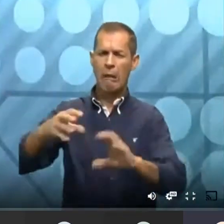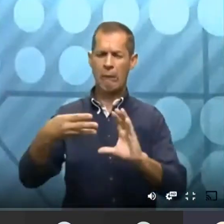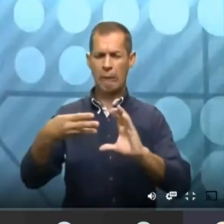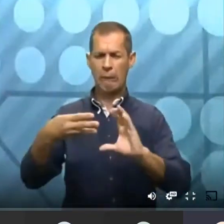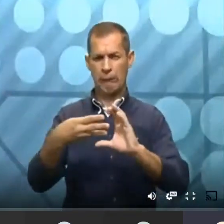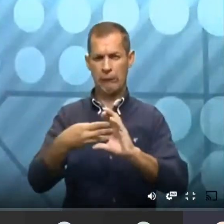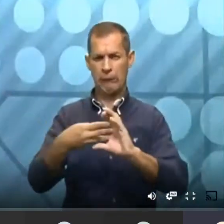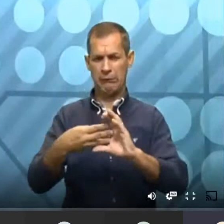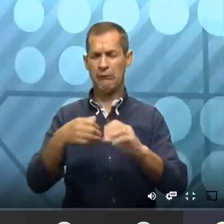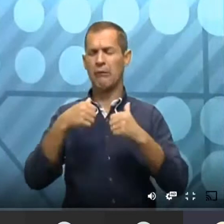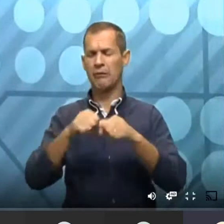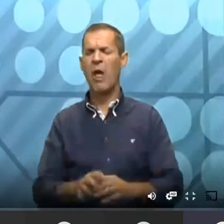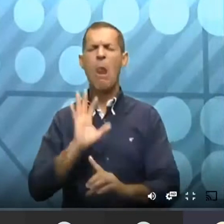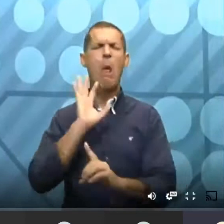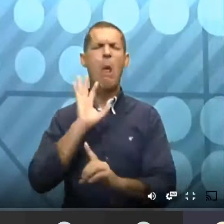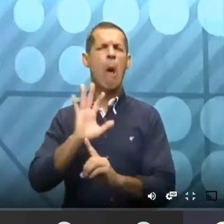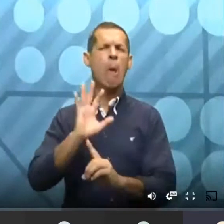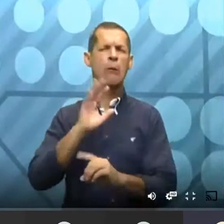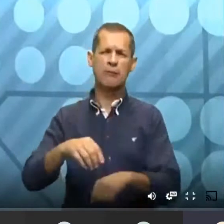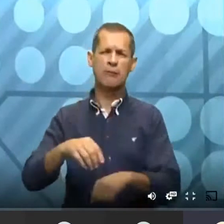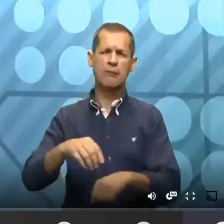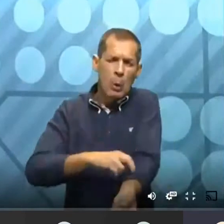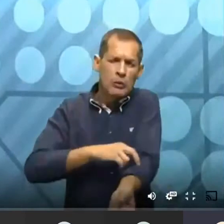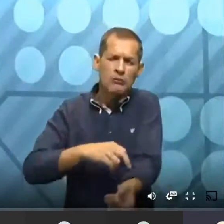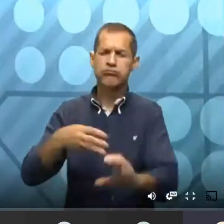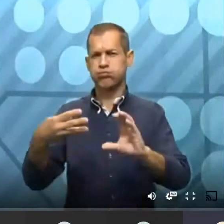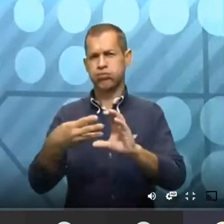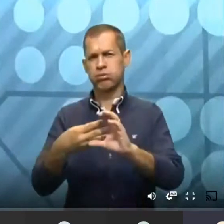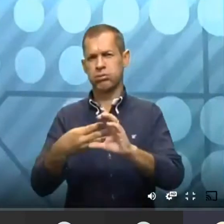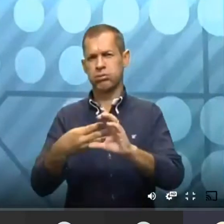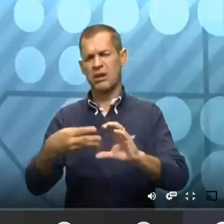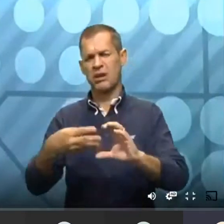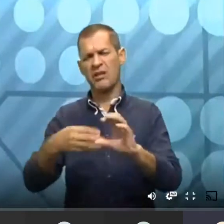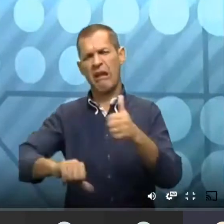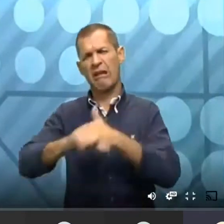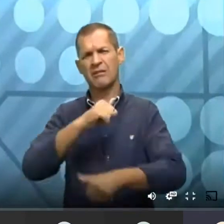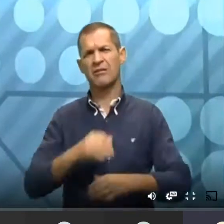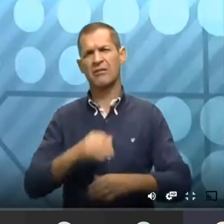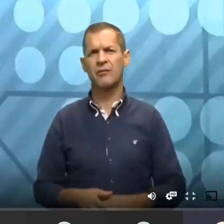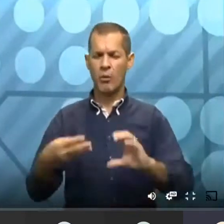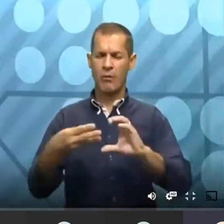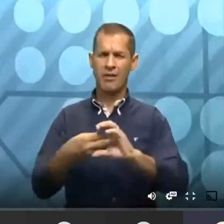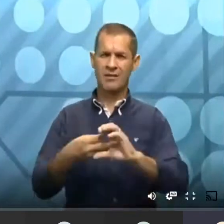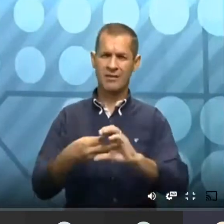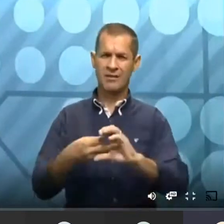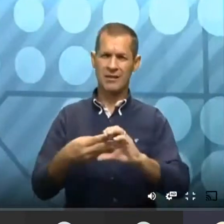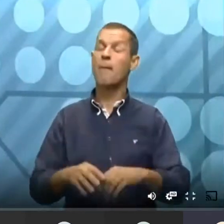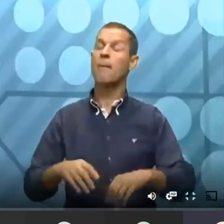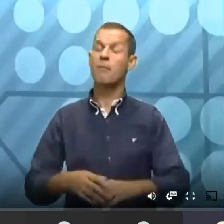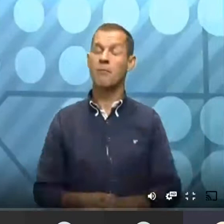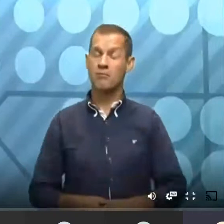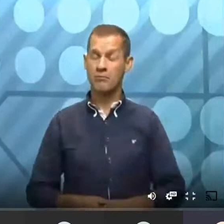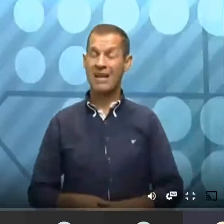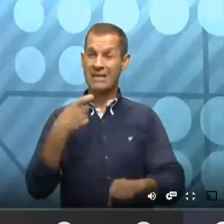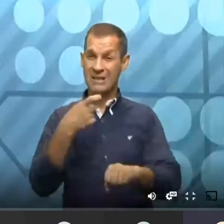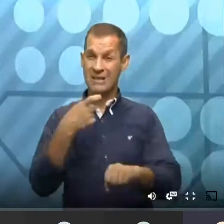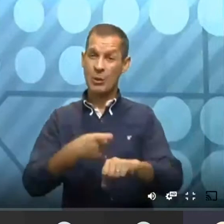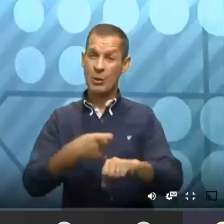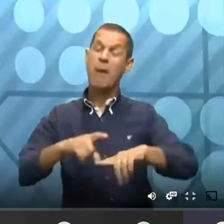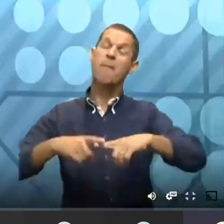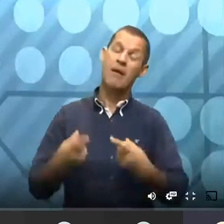lesando aquela célula, né? Vão estar causando estresse naquela célula para que ela se torne uma célula mais resistente,